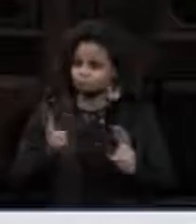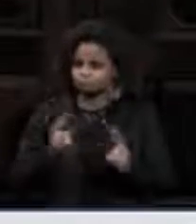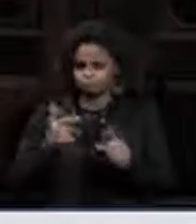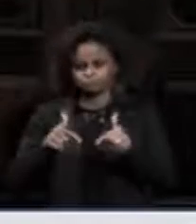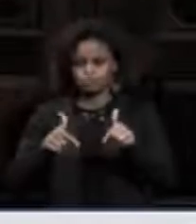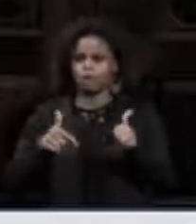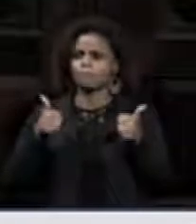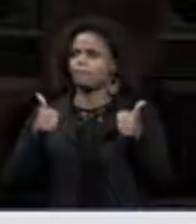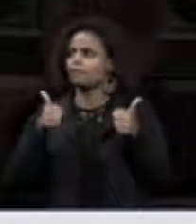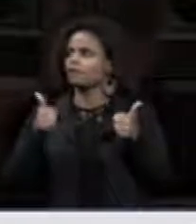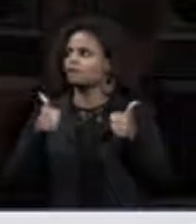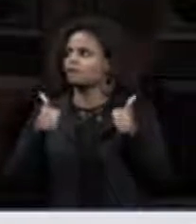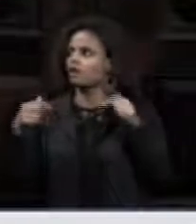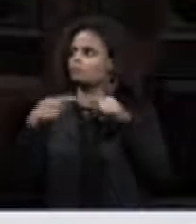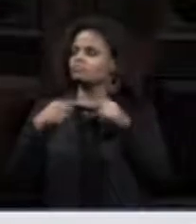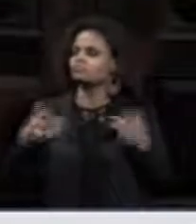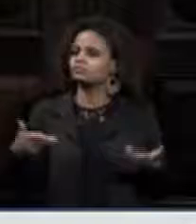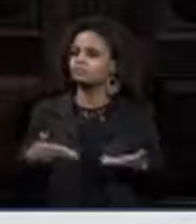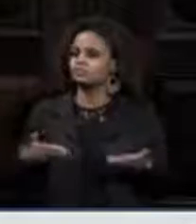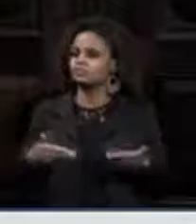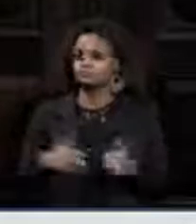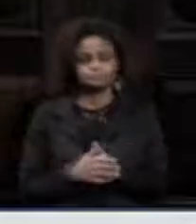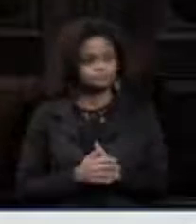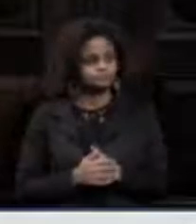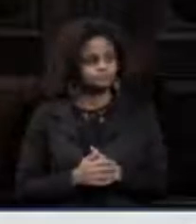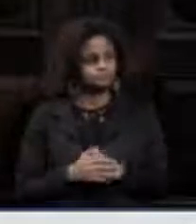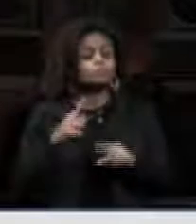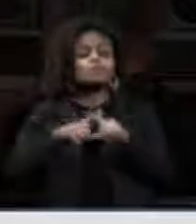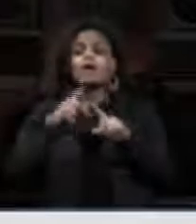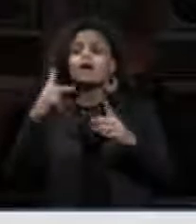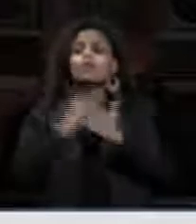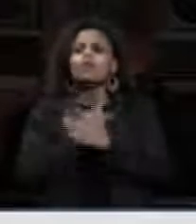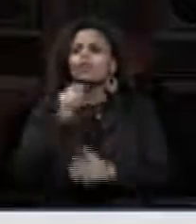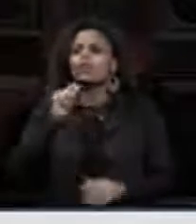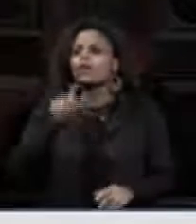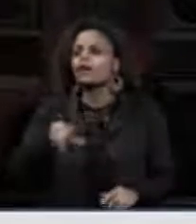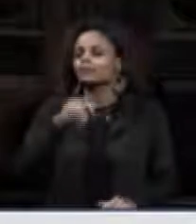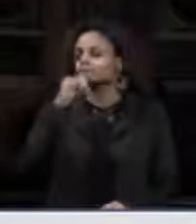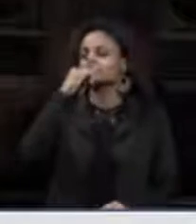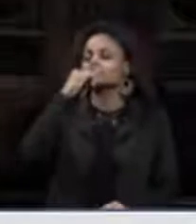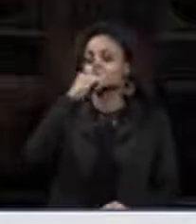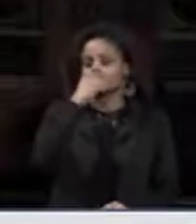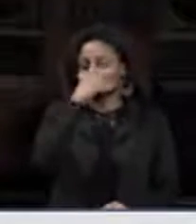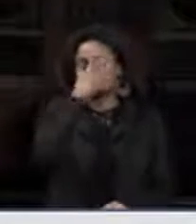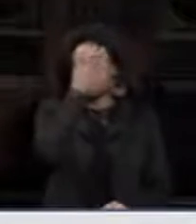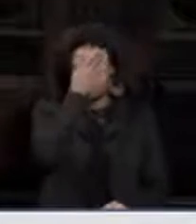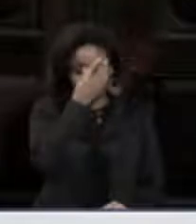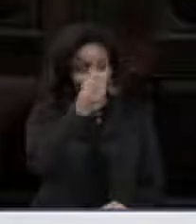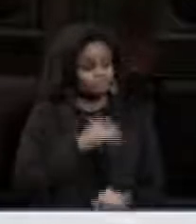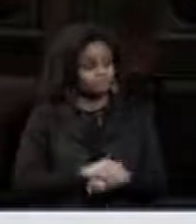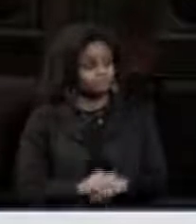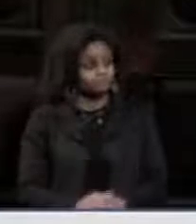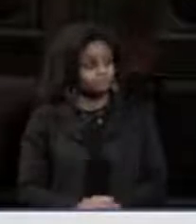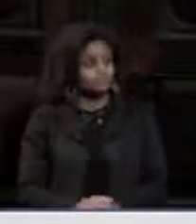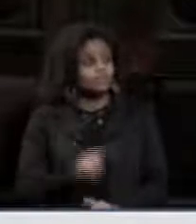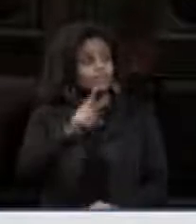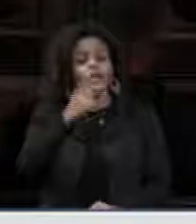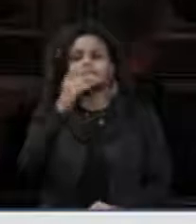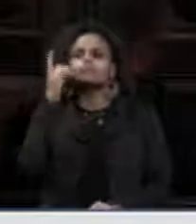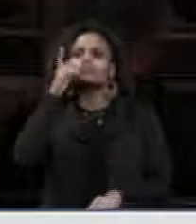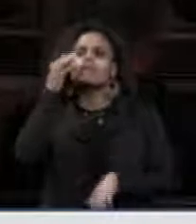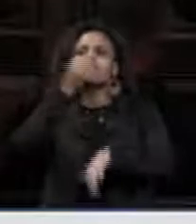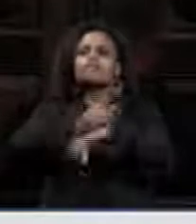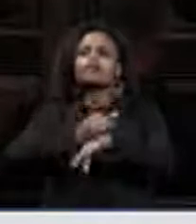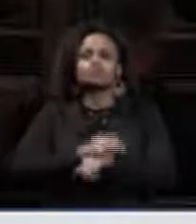os tempos atuais. É isto daí. Porque o que acontece é o seguinte, por exemplo, a questão de quem falta à